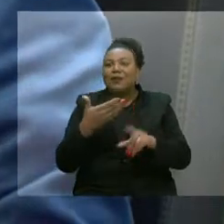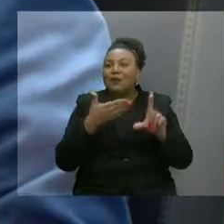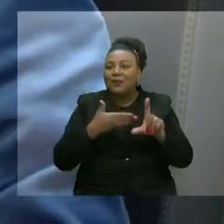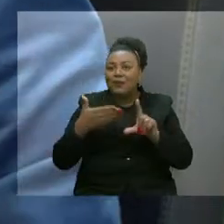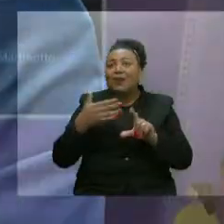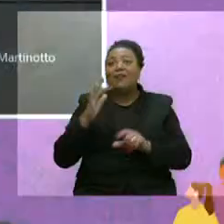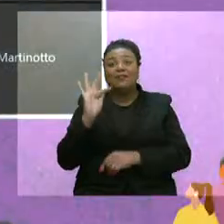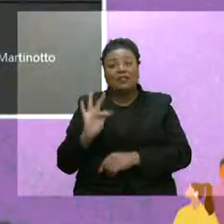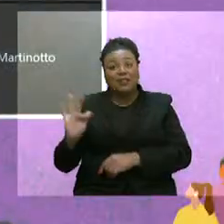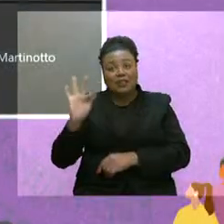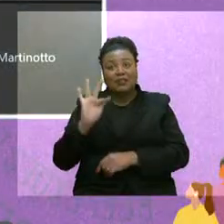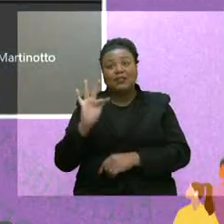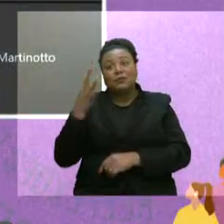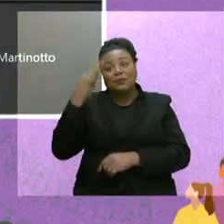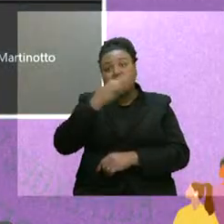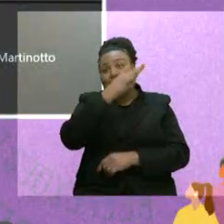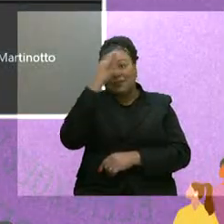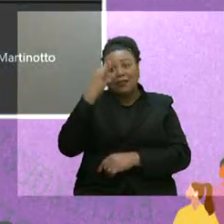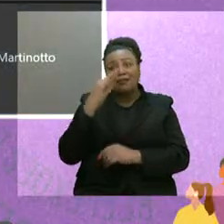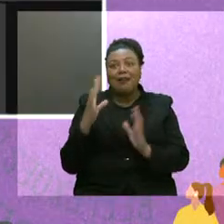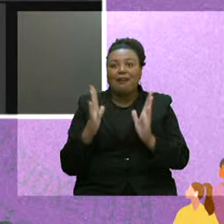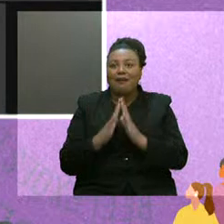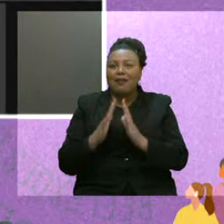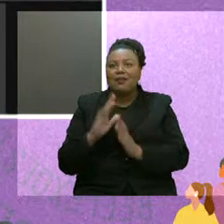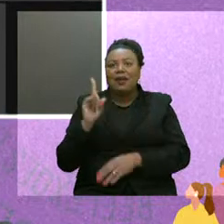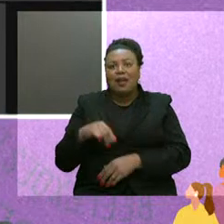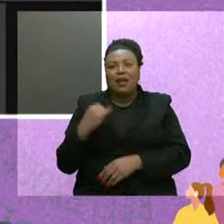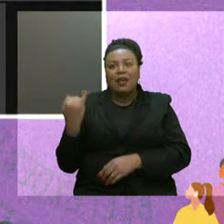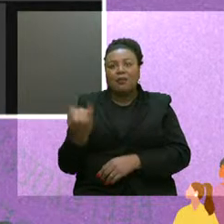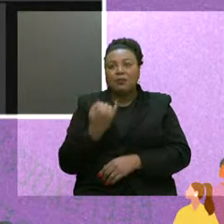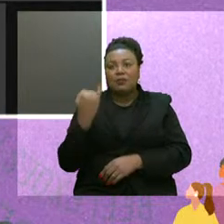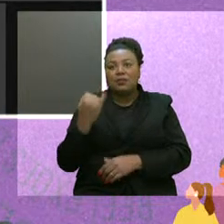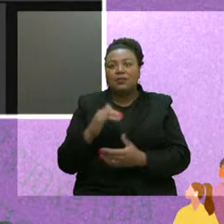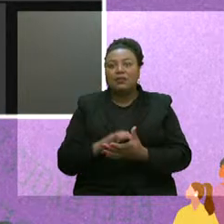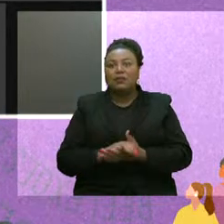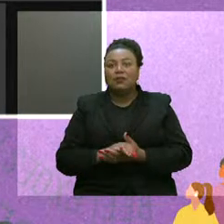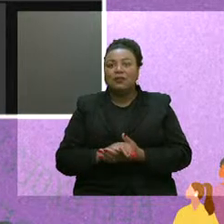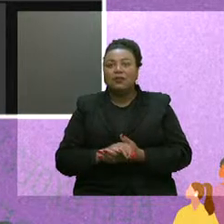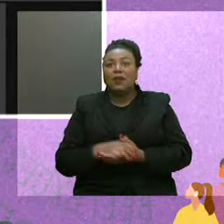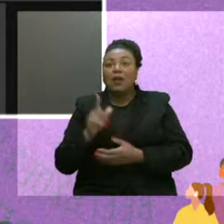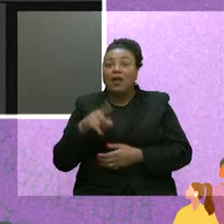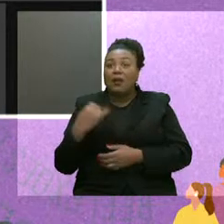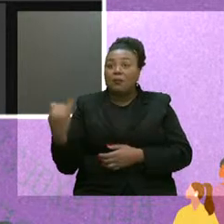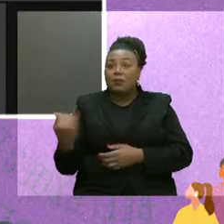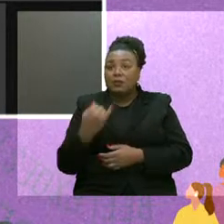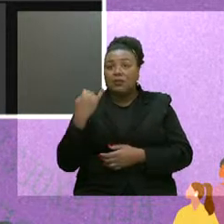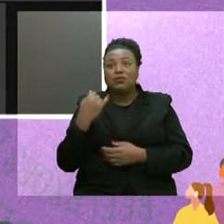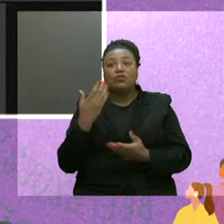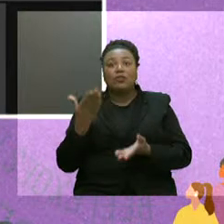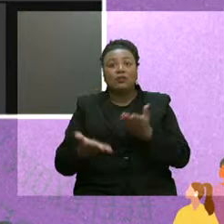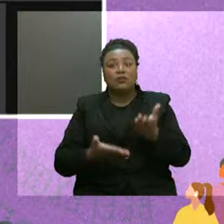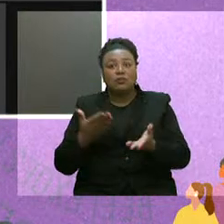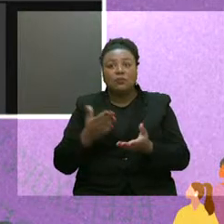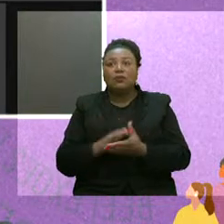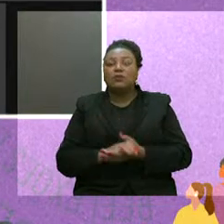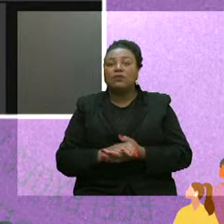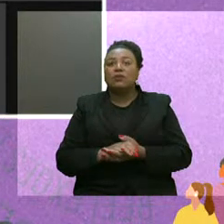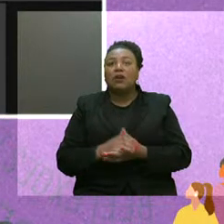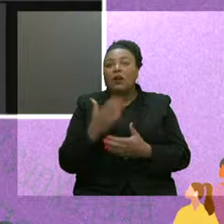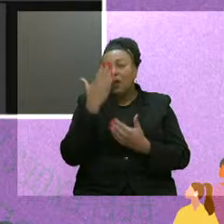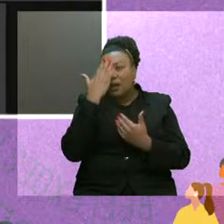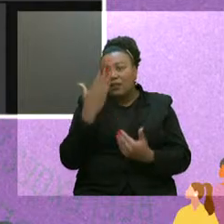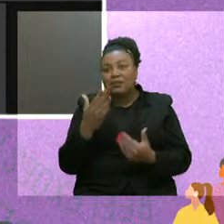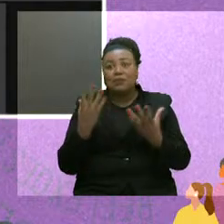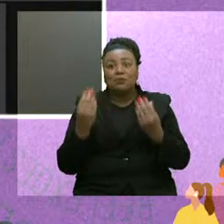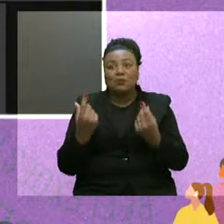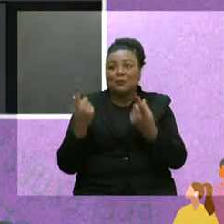Federação das Santas Casas é fundamental, não é? As Santas Casas, os hospitais são fundamentais aí na prestação do serviço, e nós agradecemos